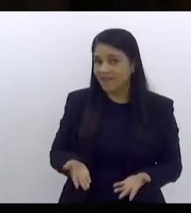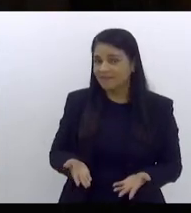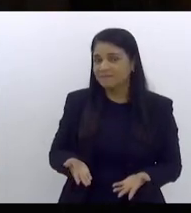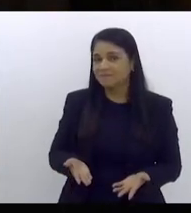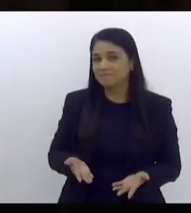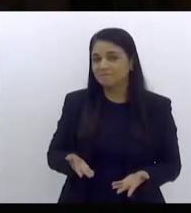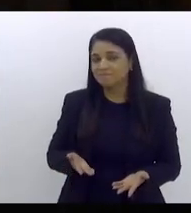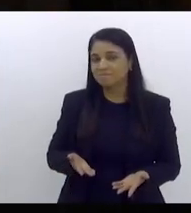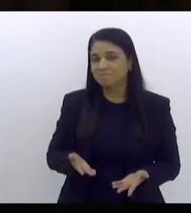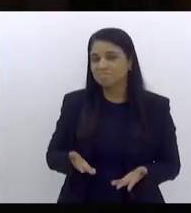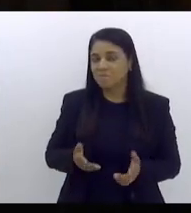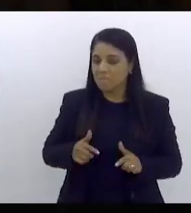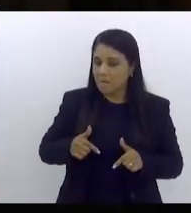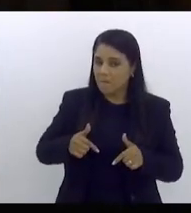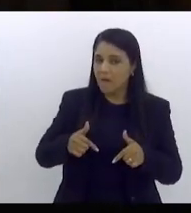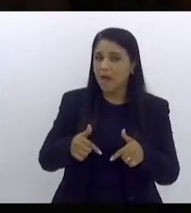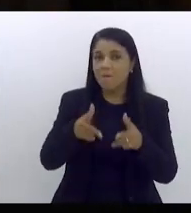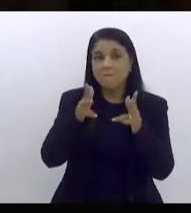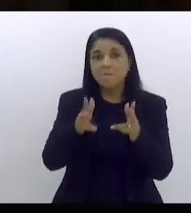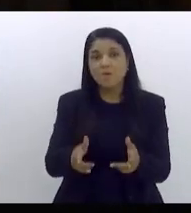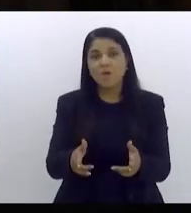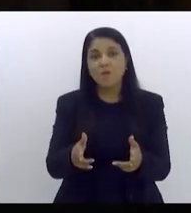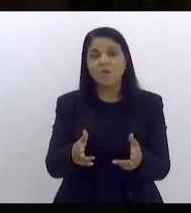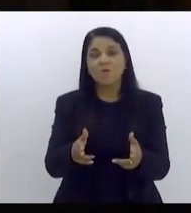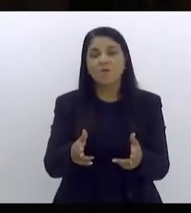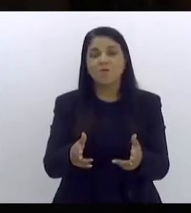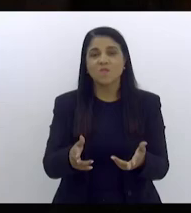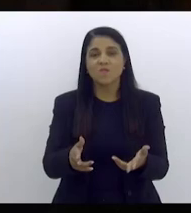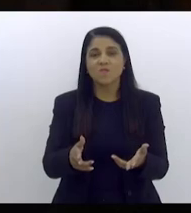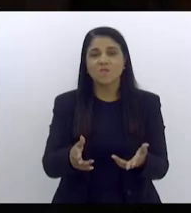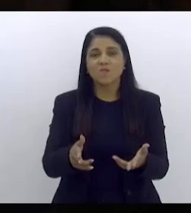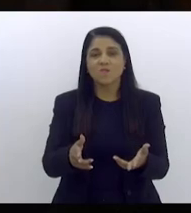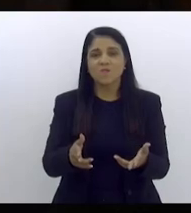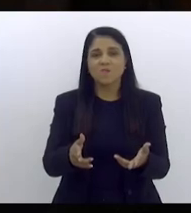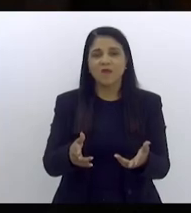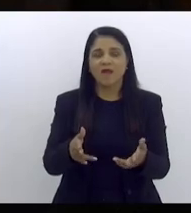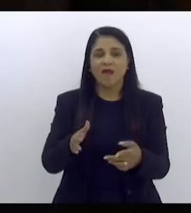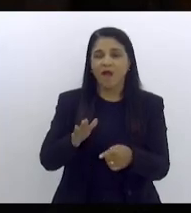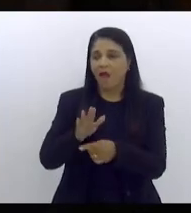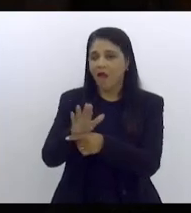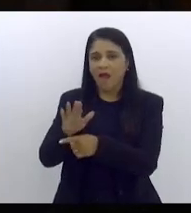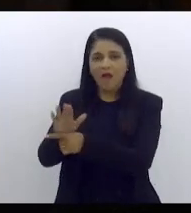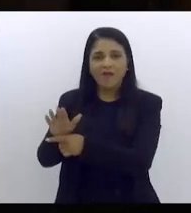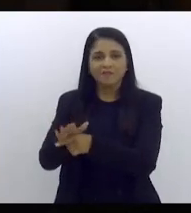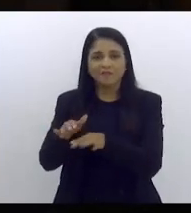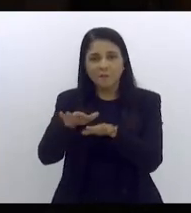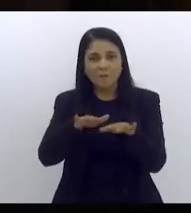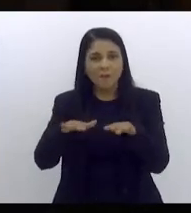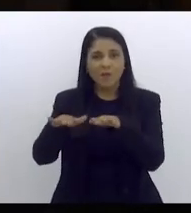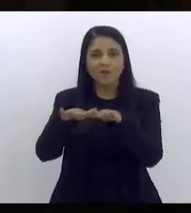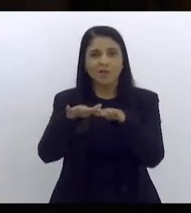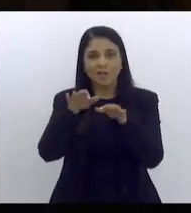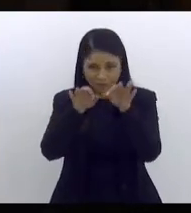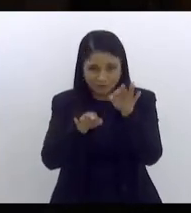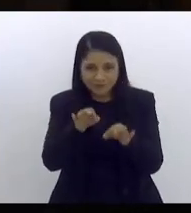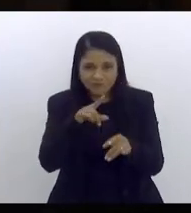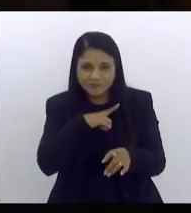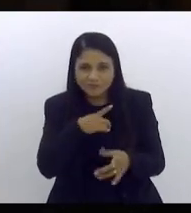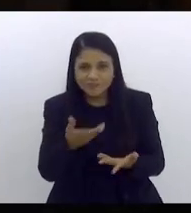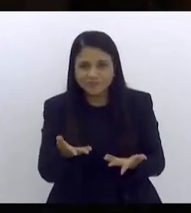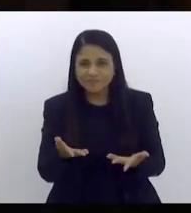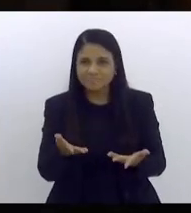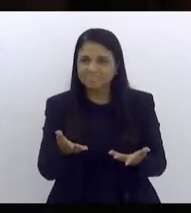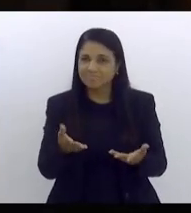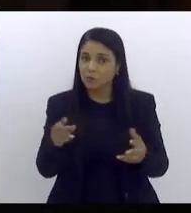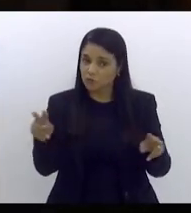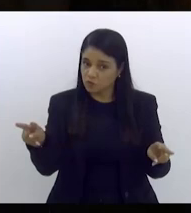pratica os mesmos atos para compor a maioria. Aí passa a ter justificativa. Eu estou